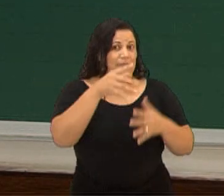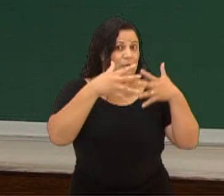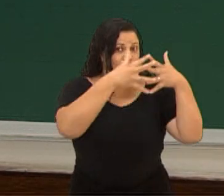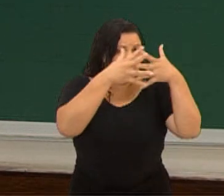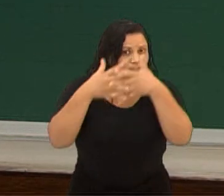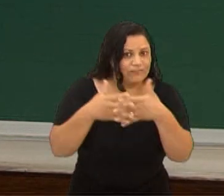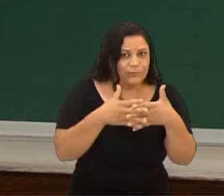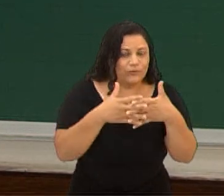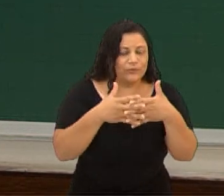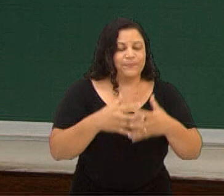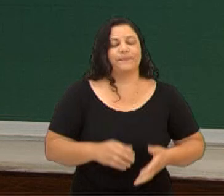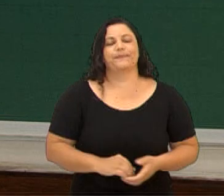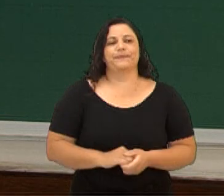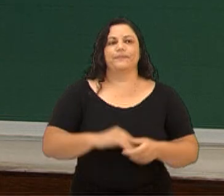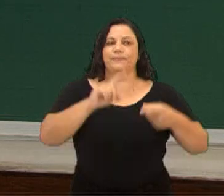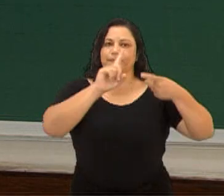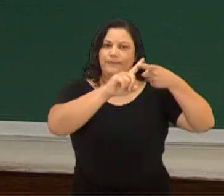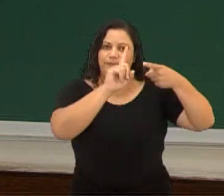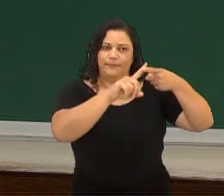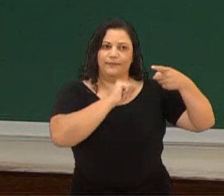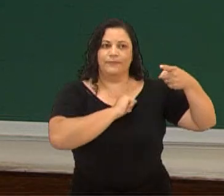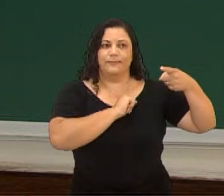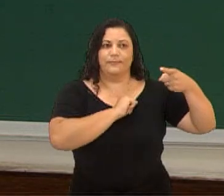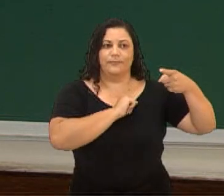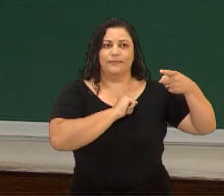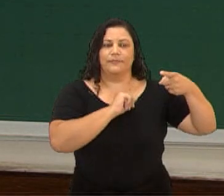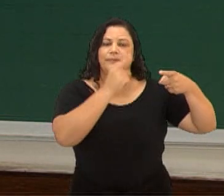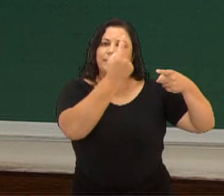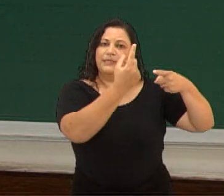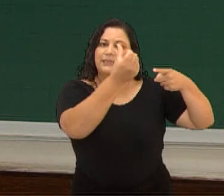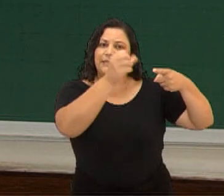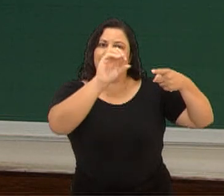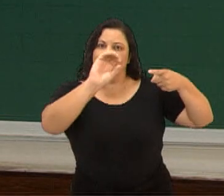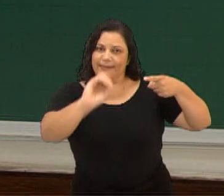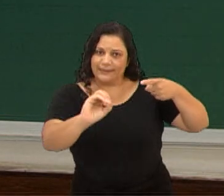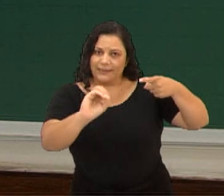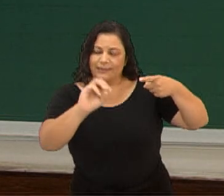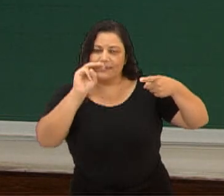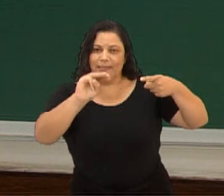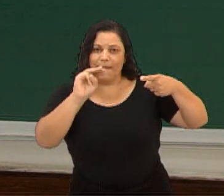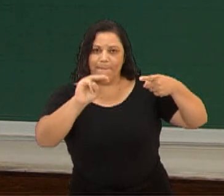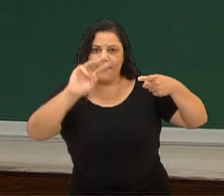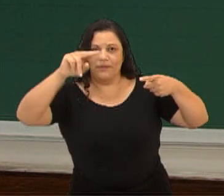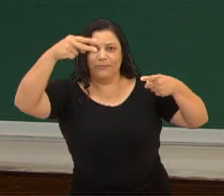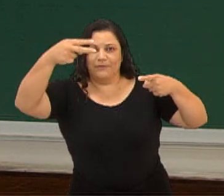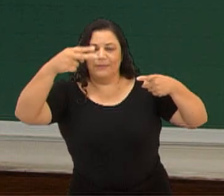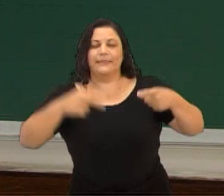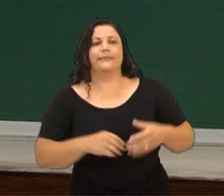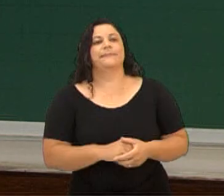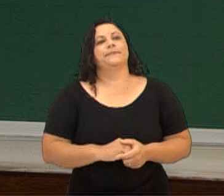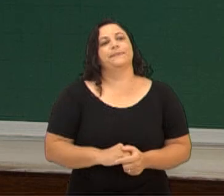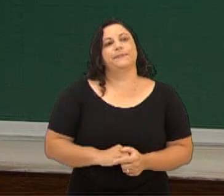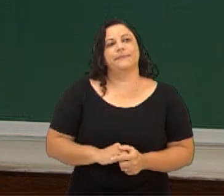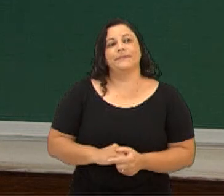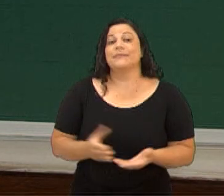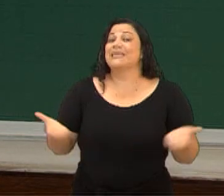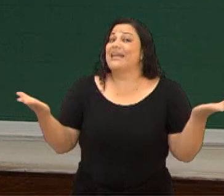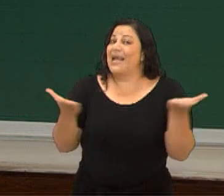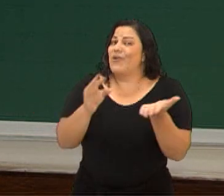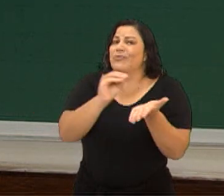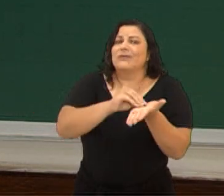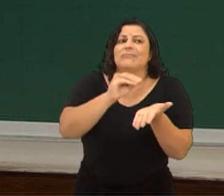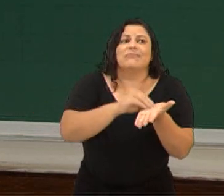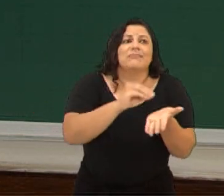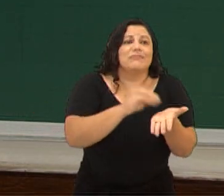tá bom? Então, a nossa área do triângulo é de 160 metros quadrados. Mas agora falta a área